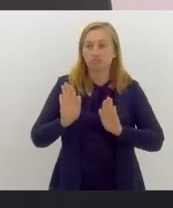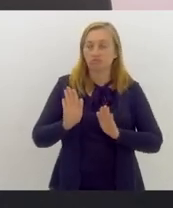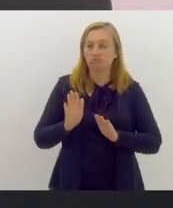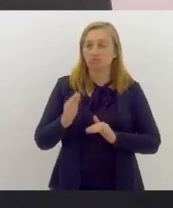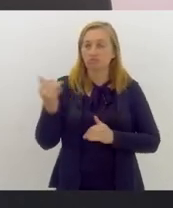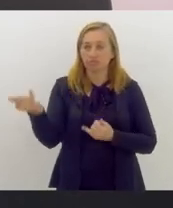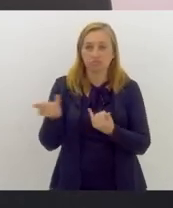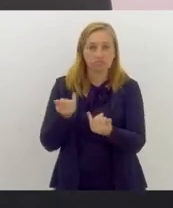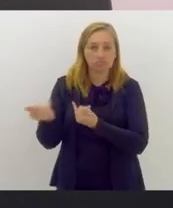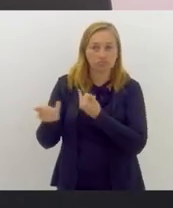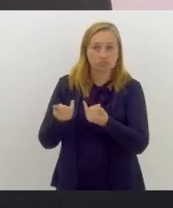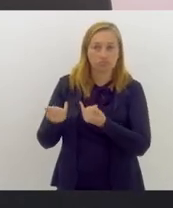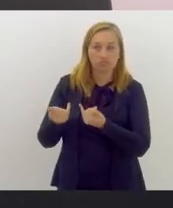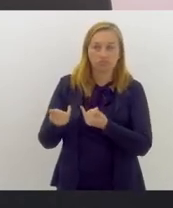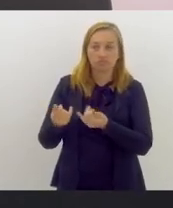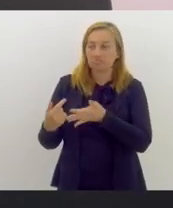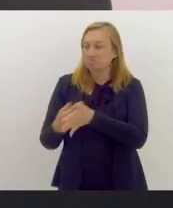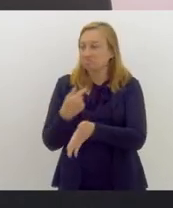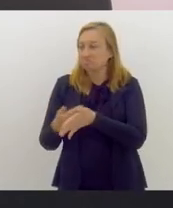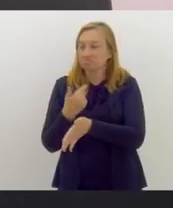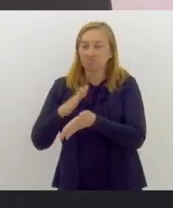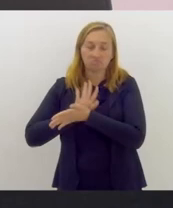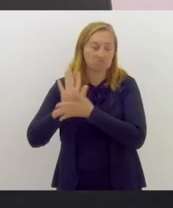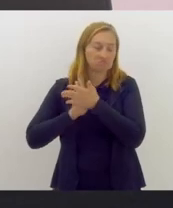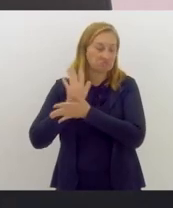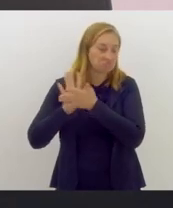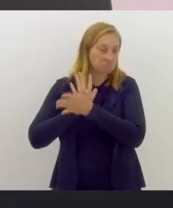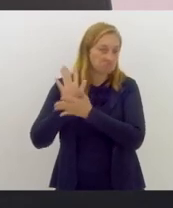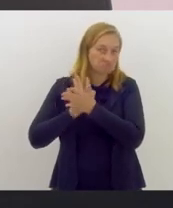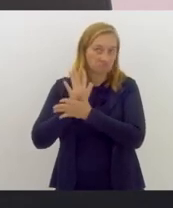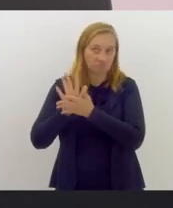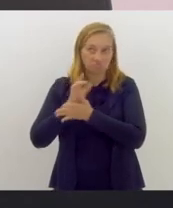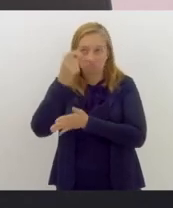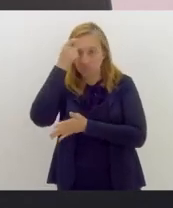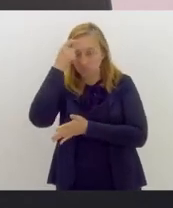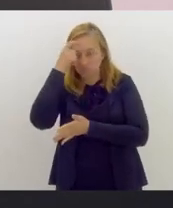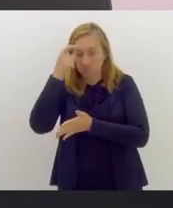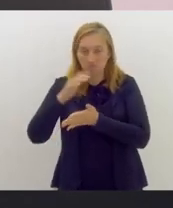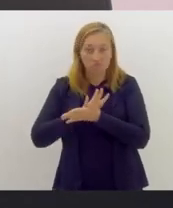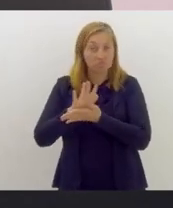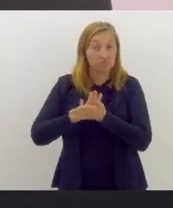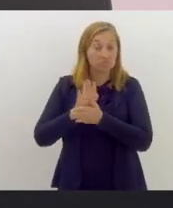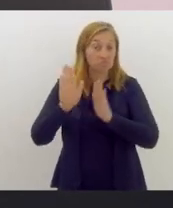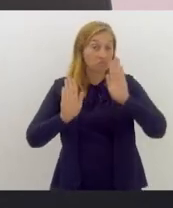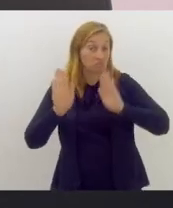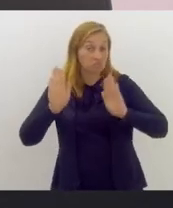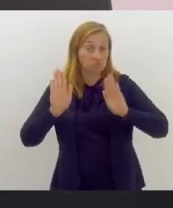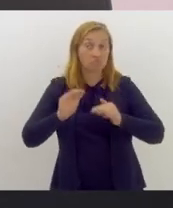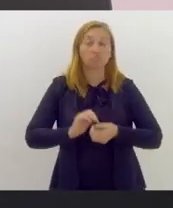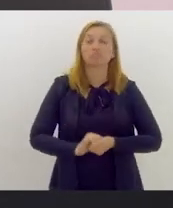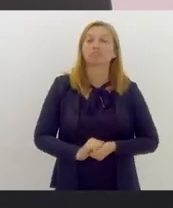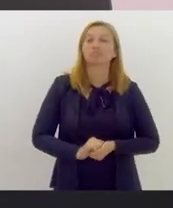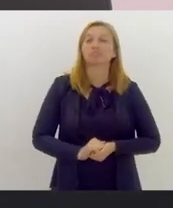nem para consulta nem para ciência do processo de licenciamento